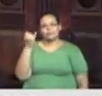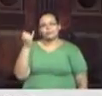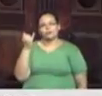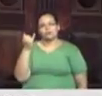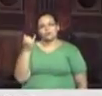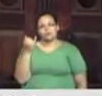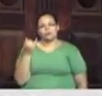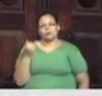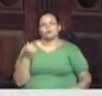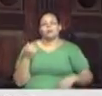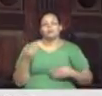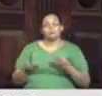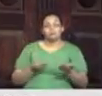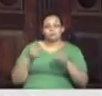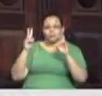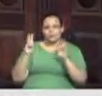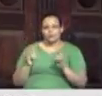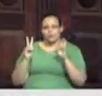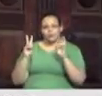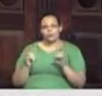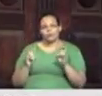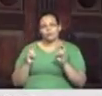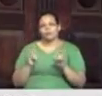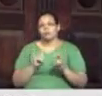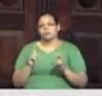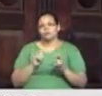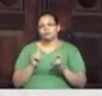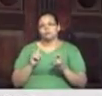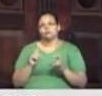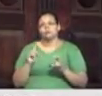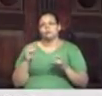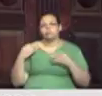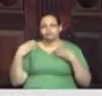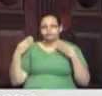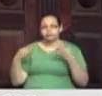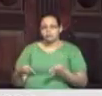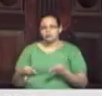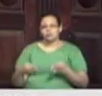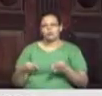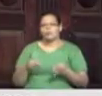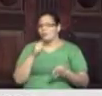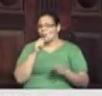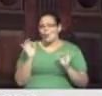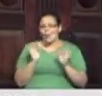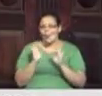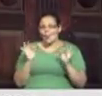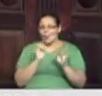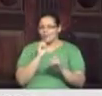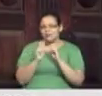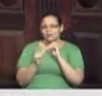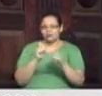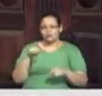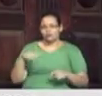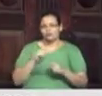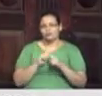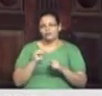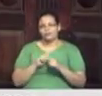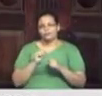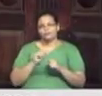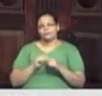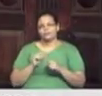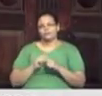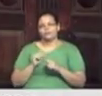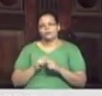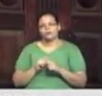para tratar o tema com evasivas e não entrando especificamente em nenhuma das críticas que nós fizemos. Ele não